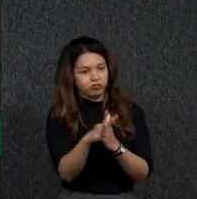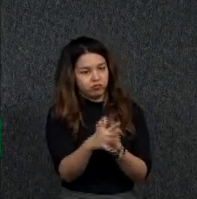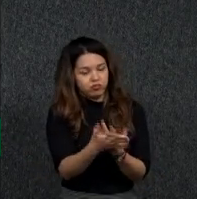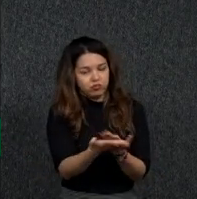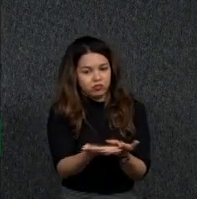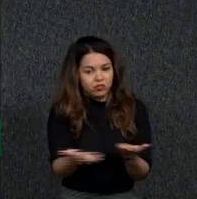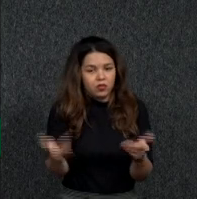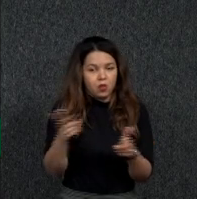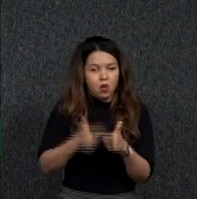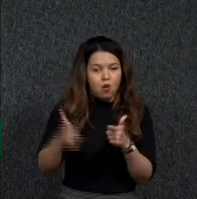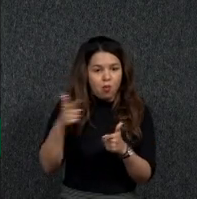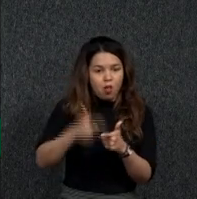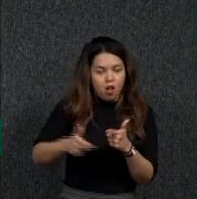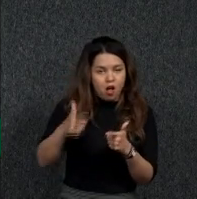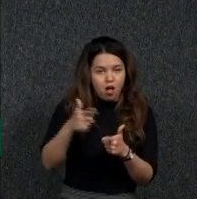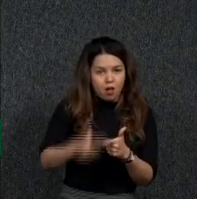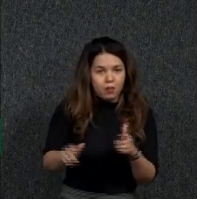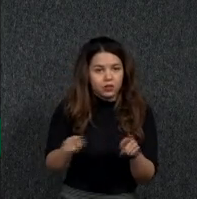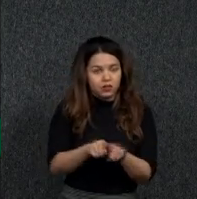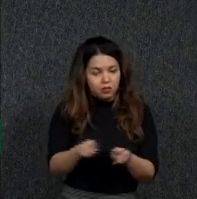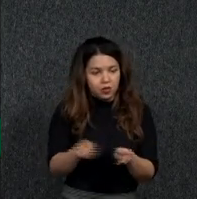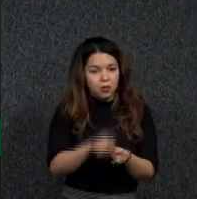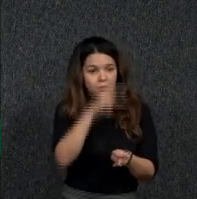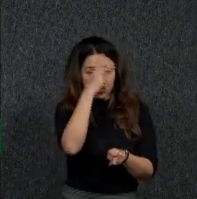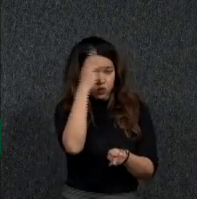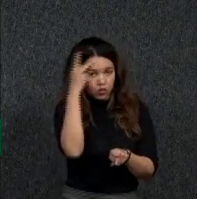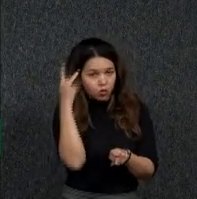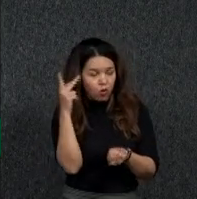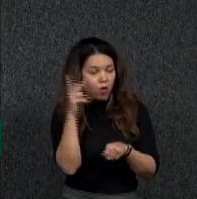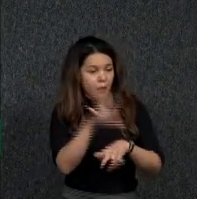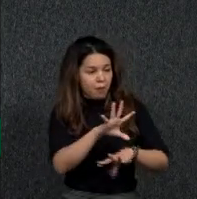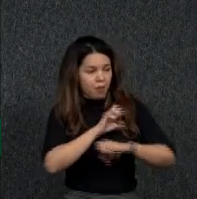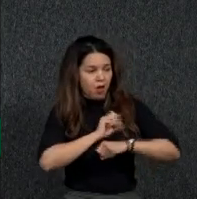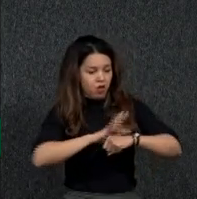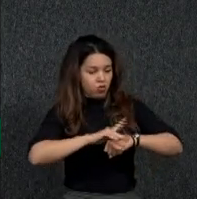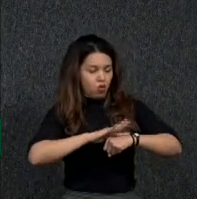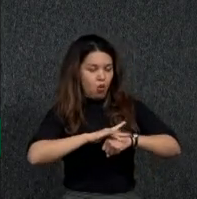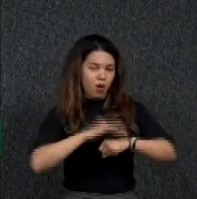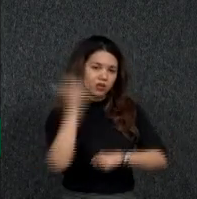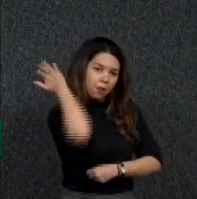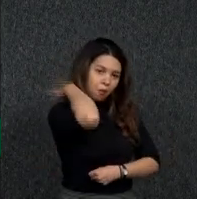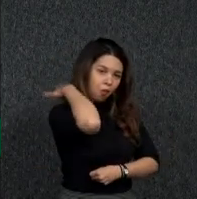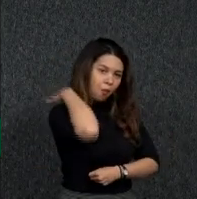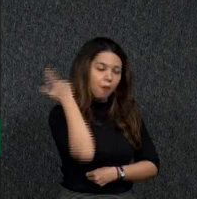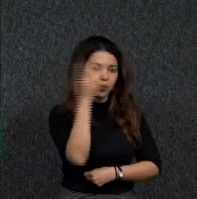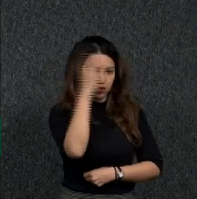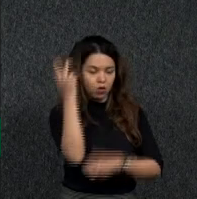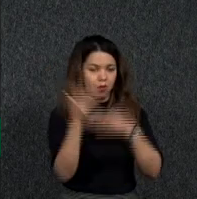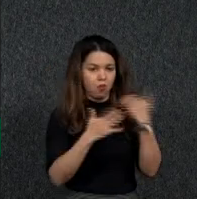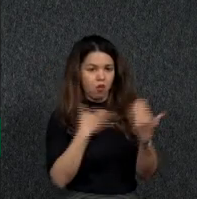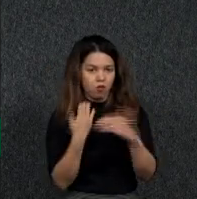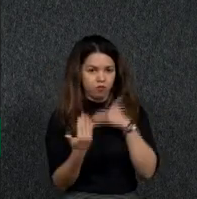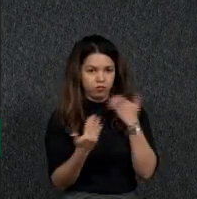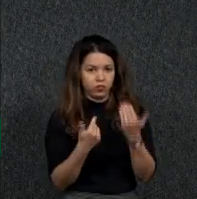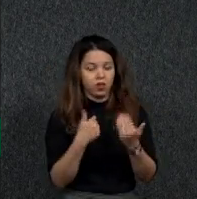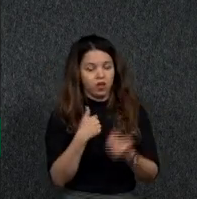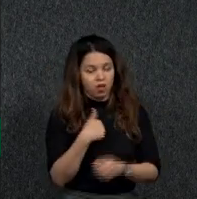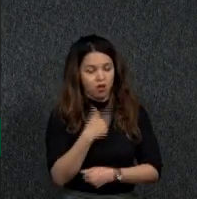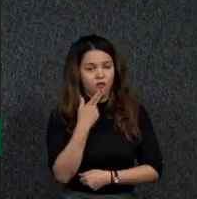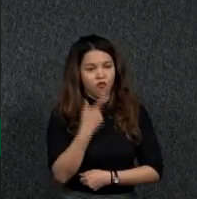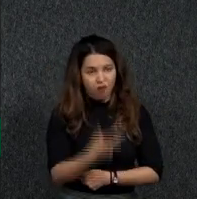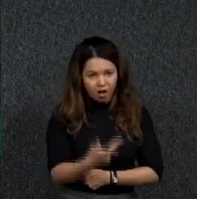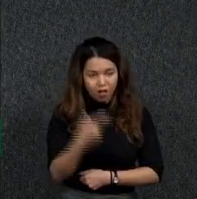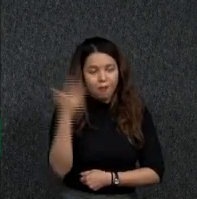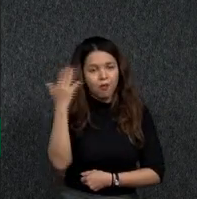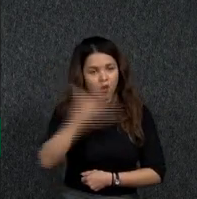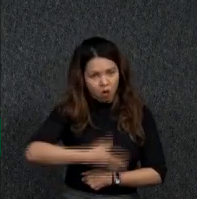usem de suas forças políticas para sensibilizar o governador Jorginho Melo para executar esta obra